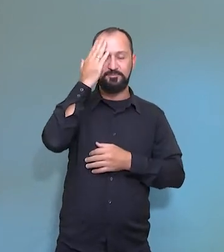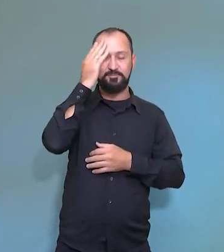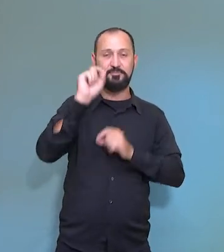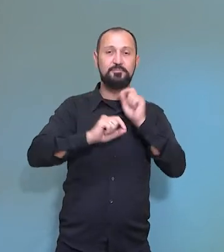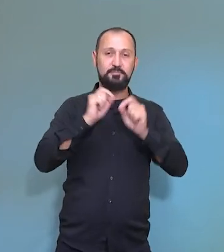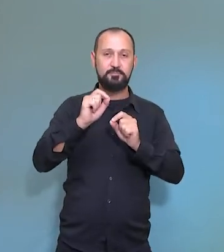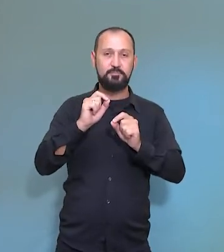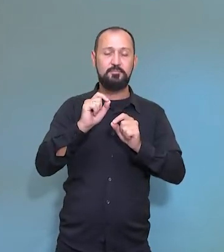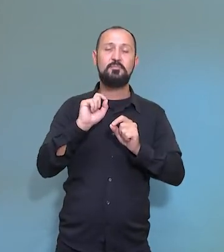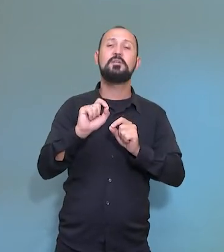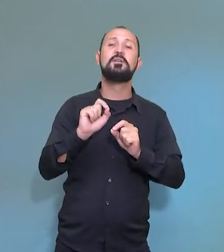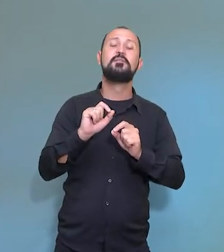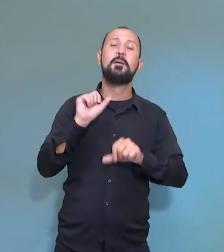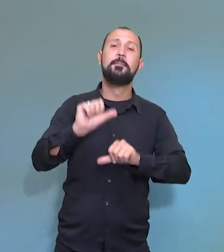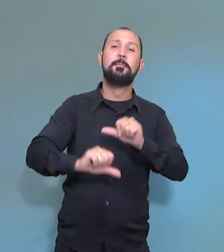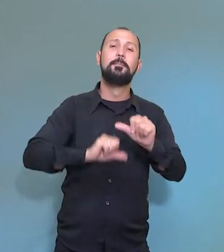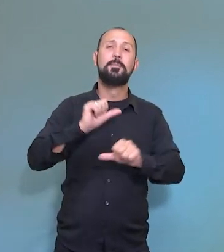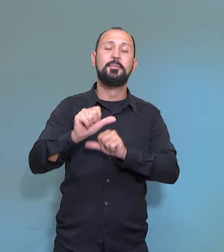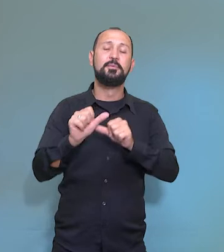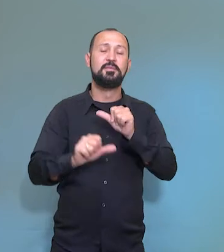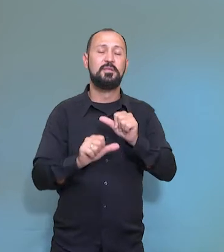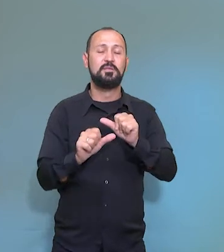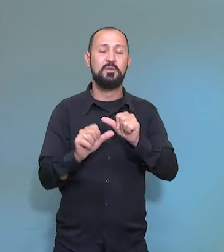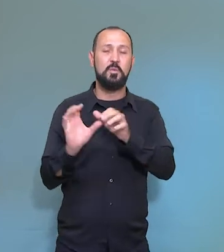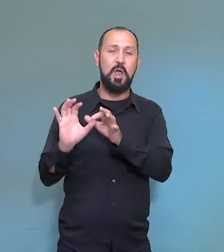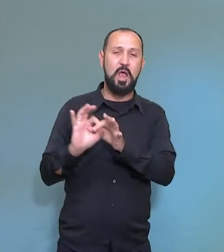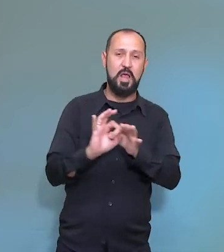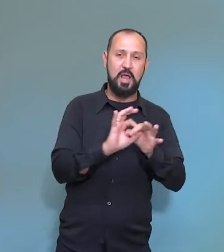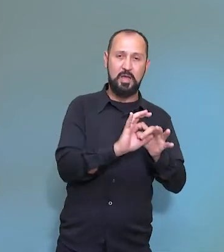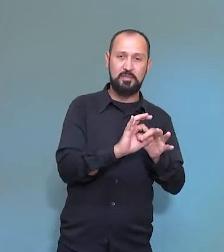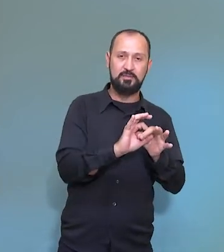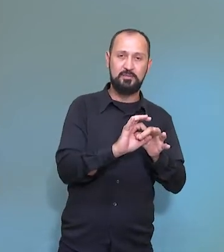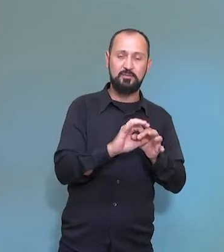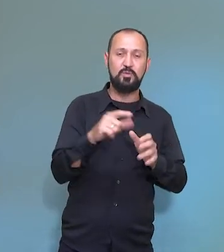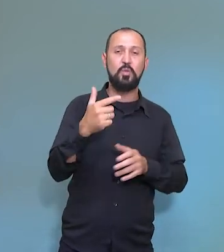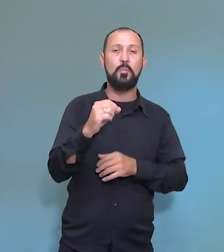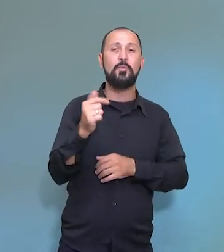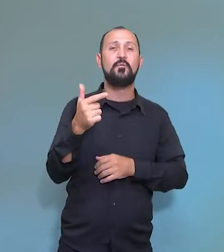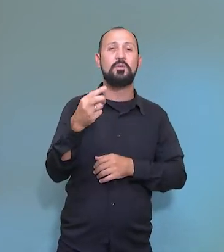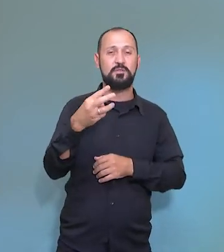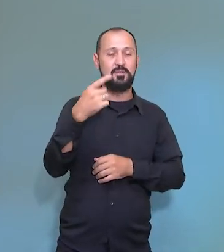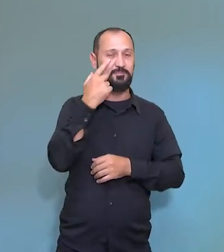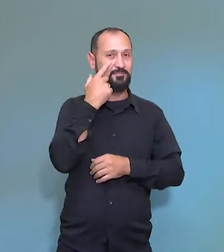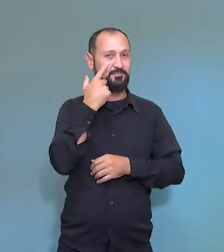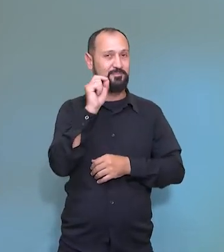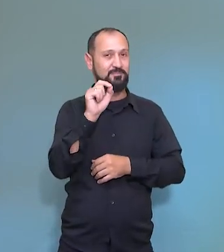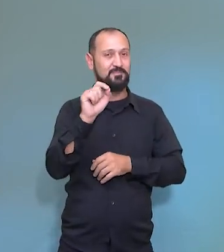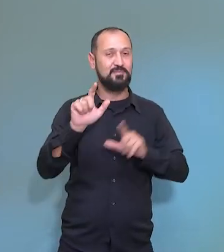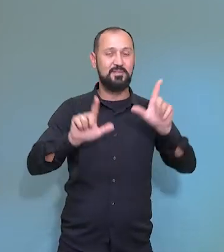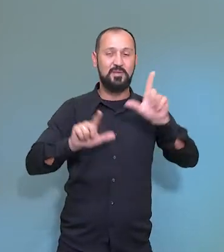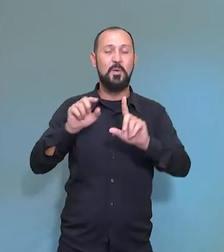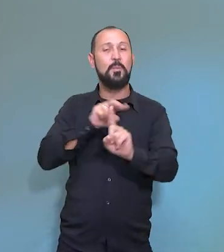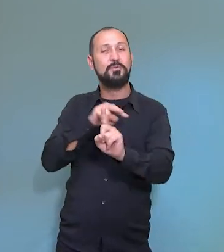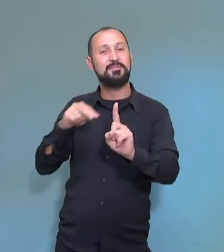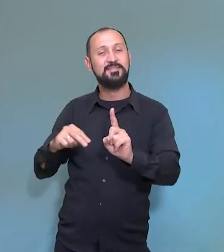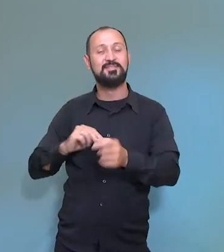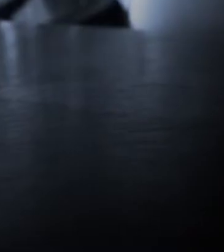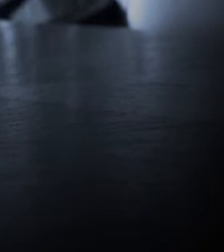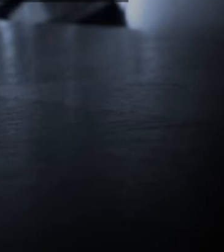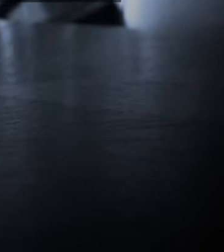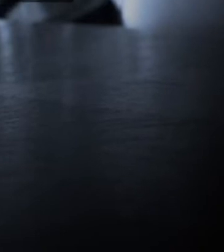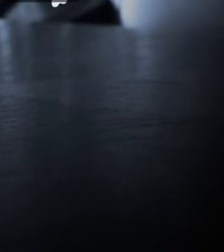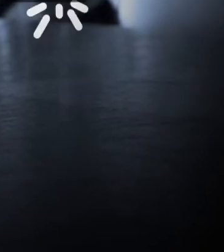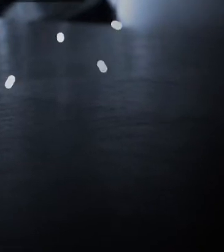saber mais o que continua mudando com essa nova realidade aí a partir de 2023. Fica de olho, esse é o Ponto de Vista.